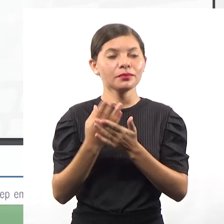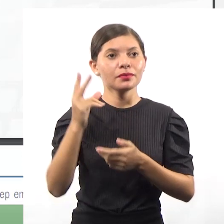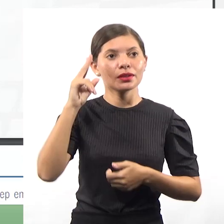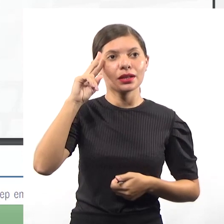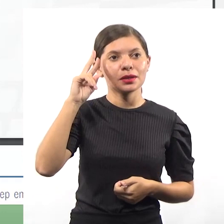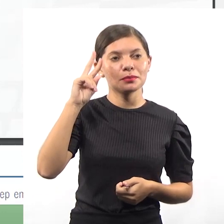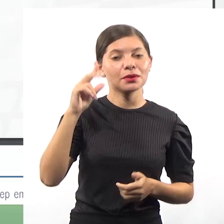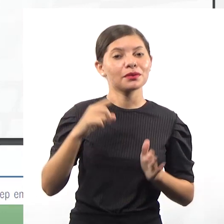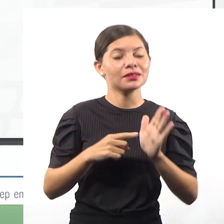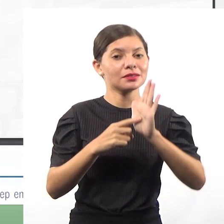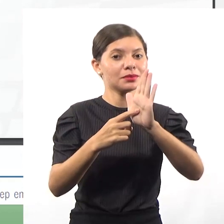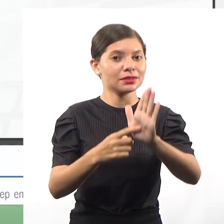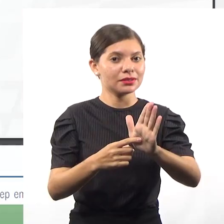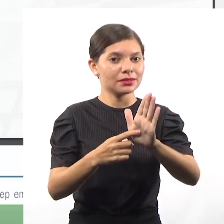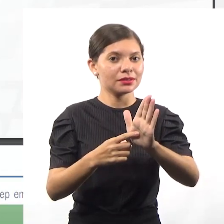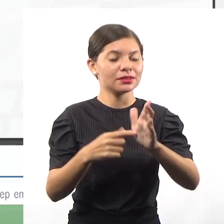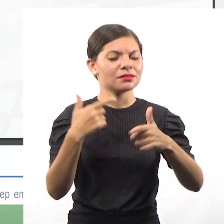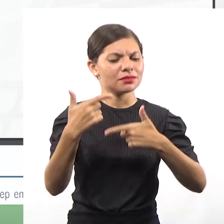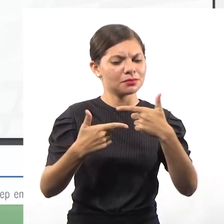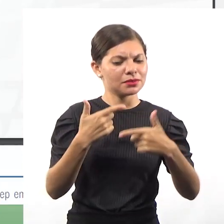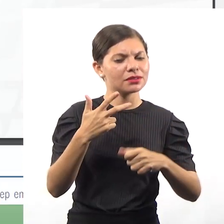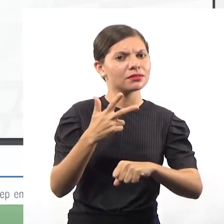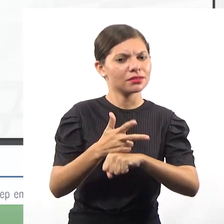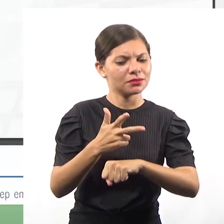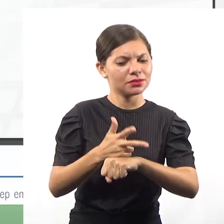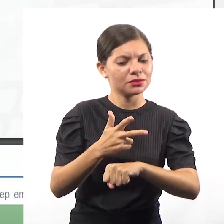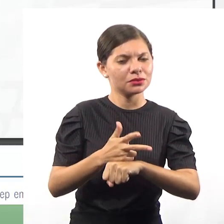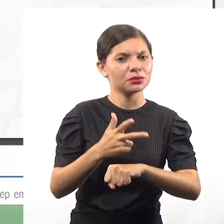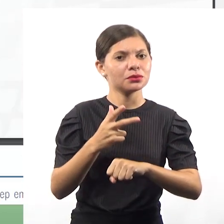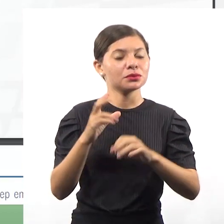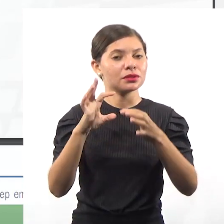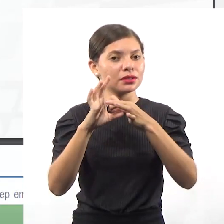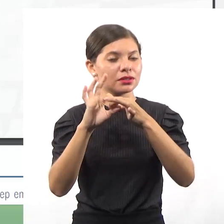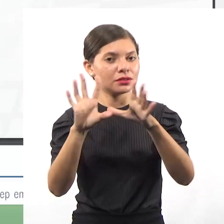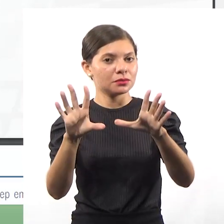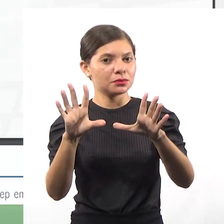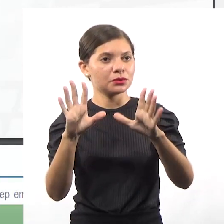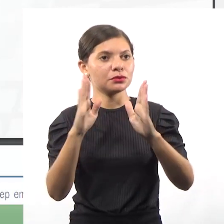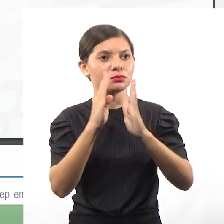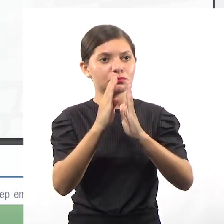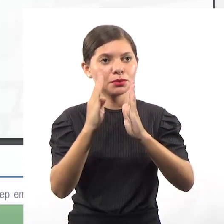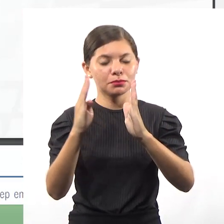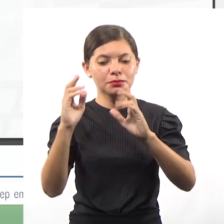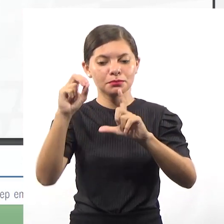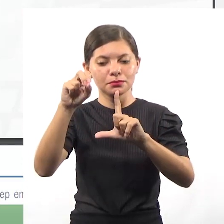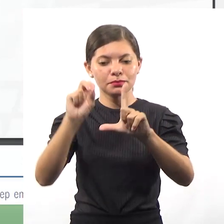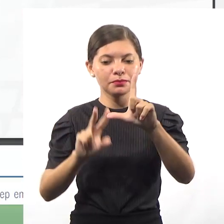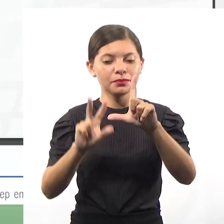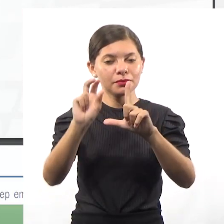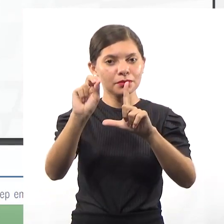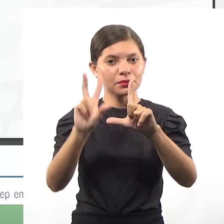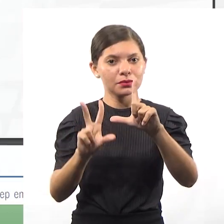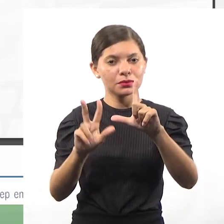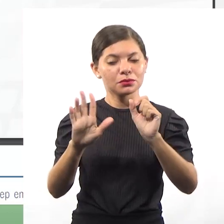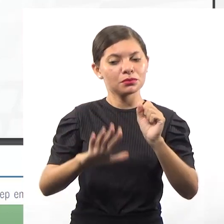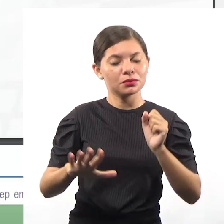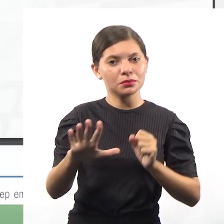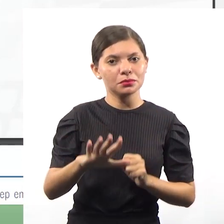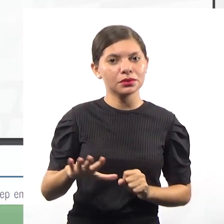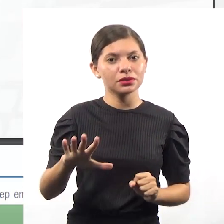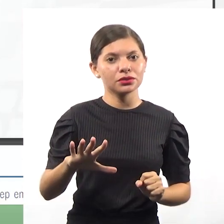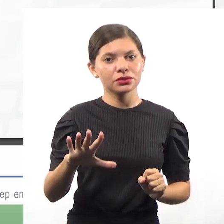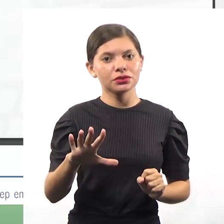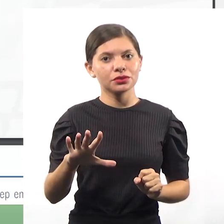que a gente está trabalhando aqui nos estúdios, ela está disponível aí no ambiente virtual, então você pode fazer essas